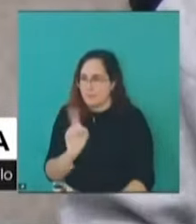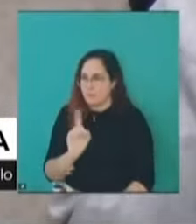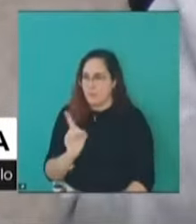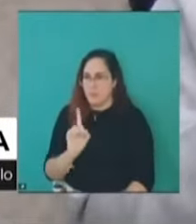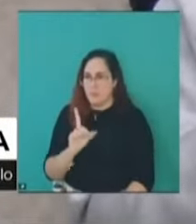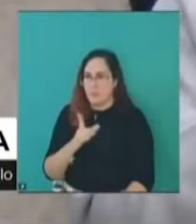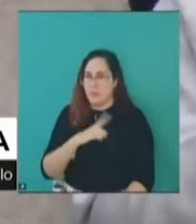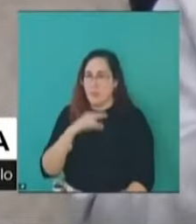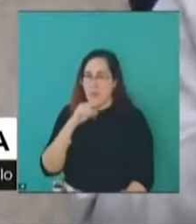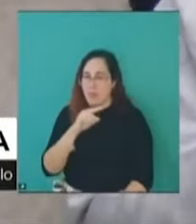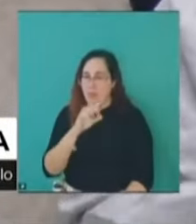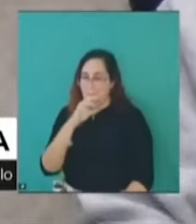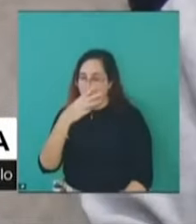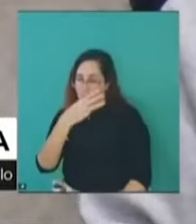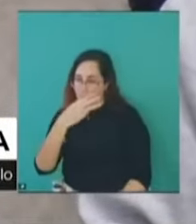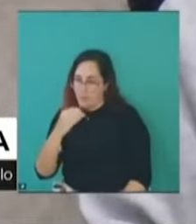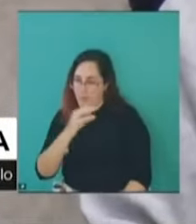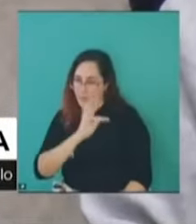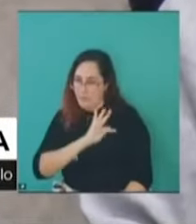que fazem